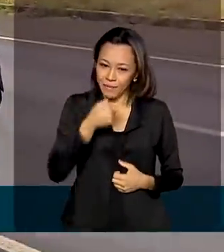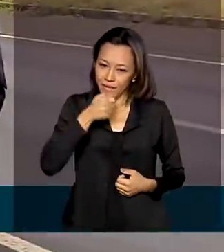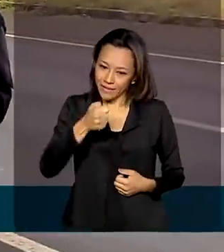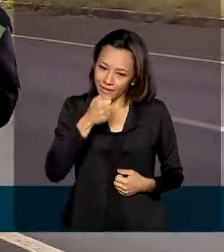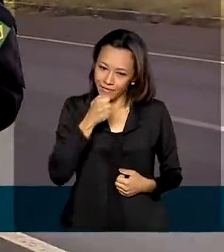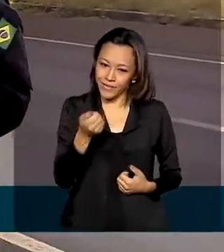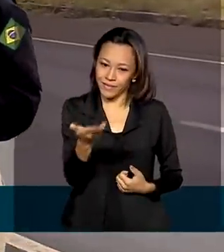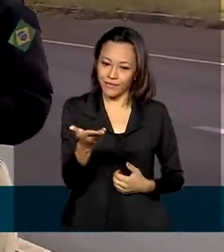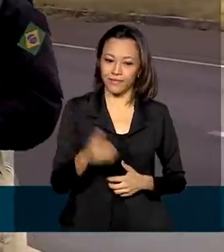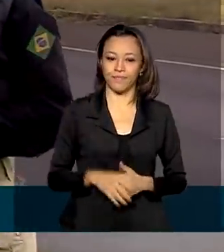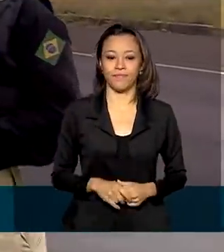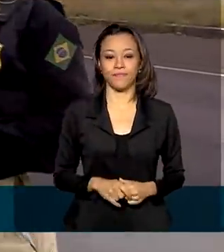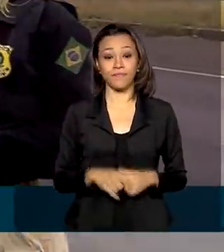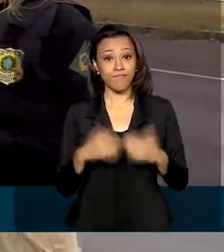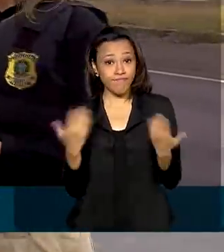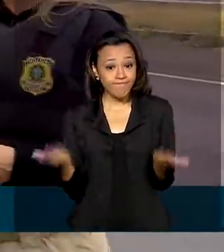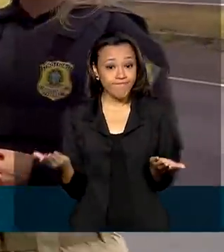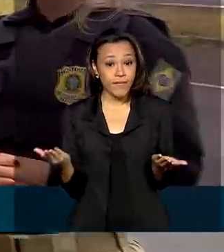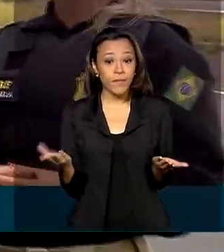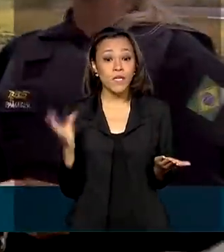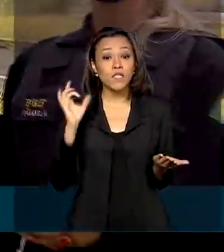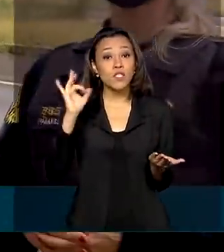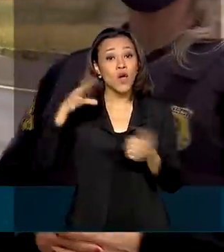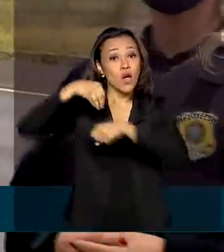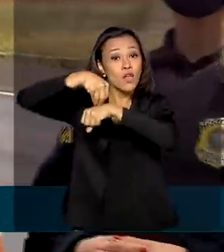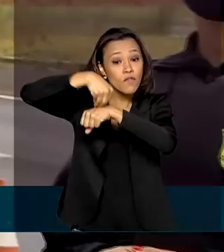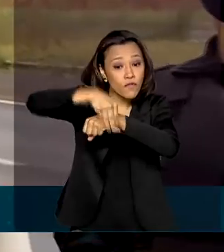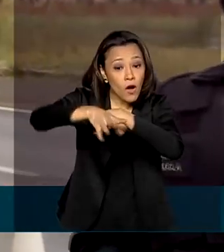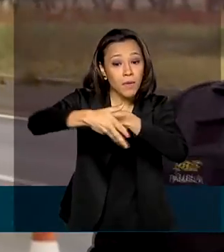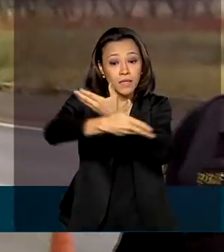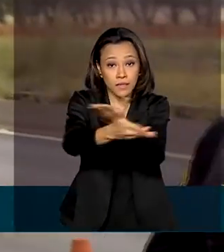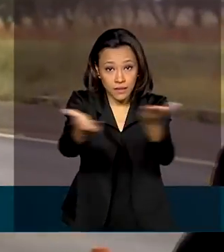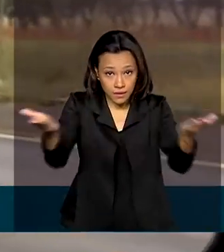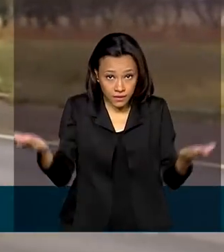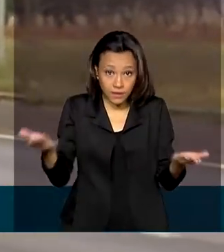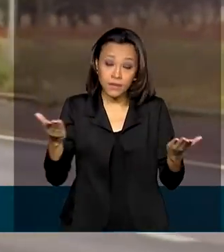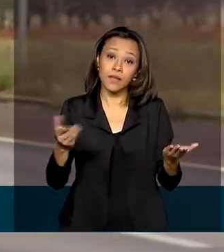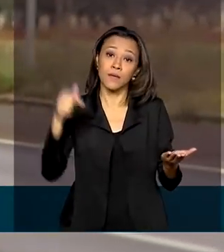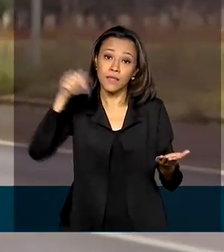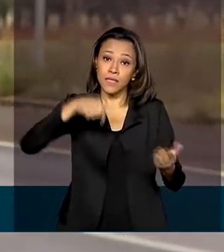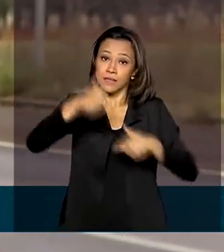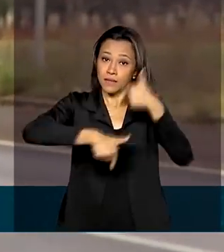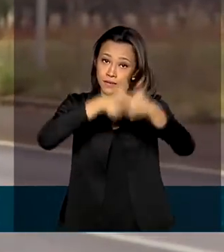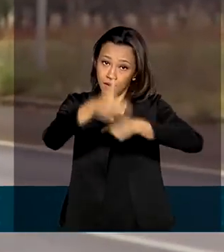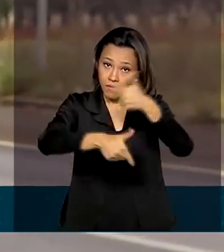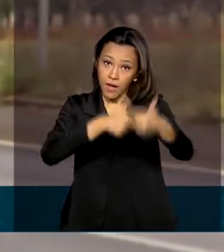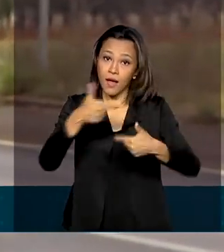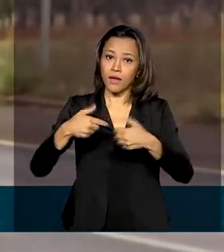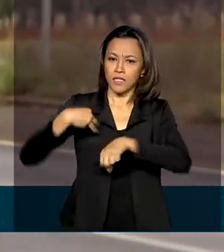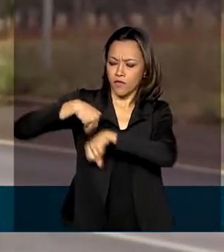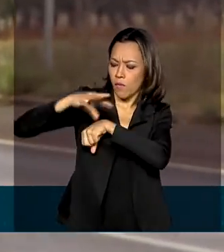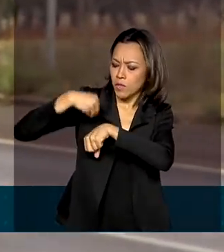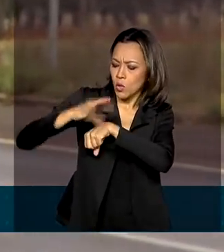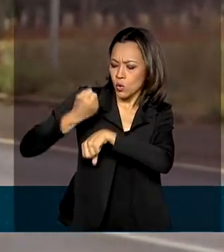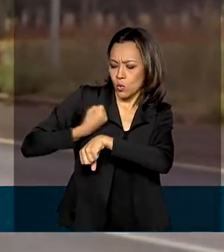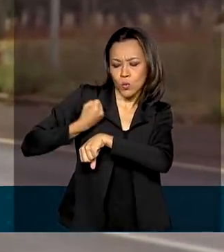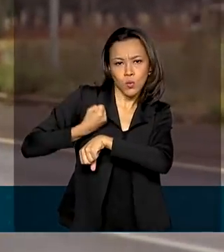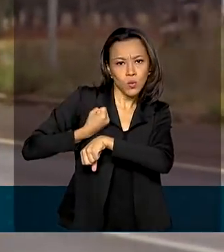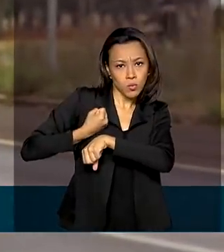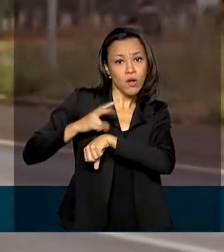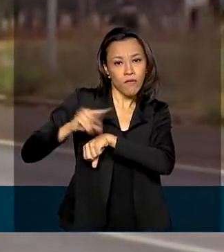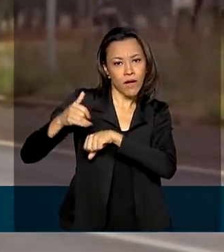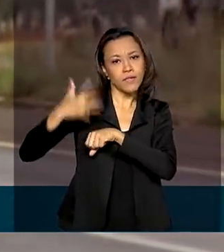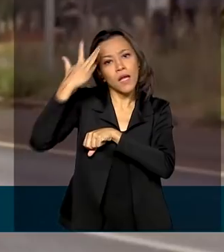aqui. Bom, apenas para informação sobre os resultados, né, dessa operação, esses dados, esses números, eles serão